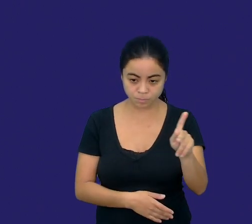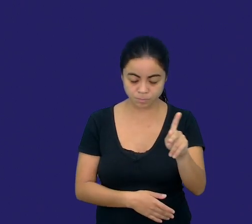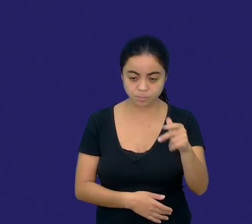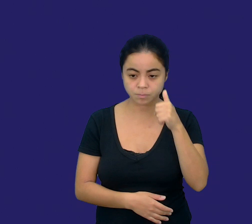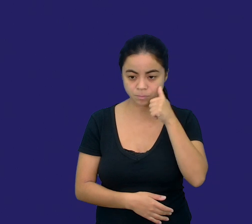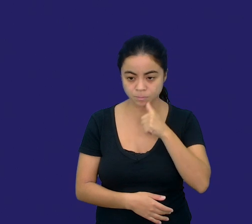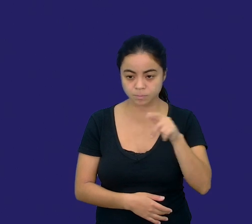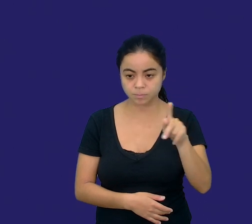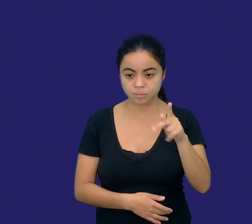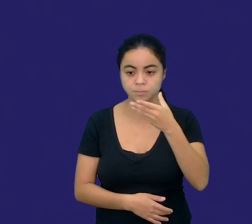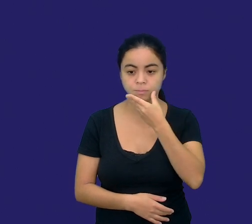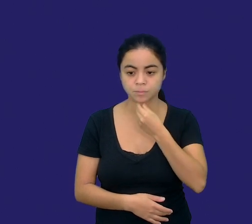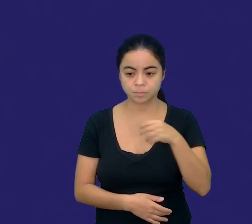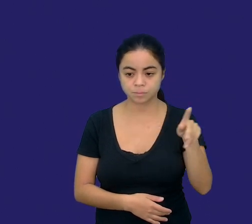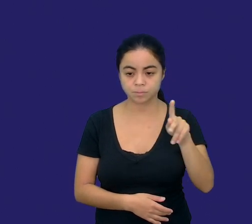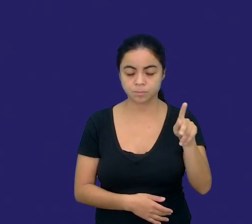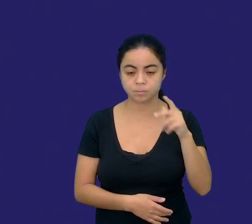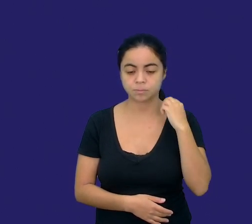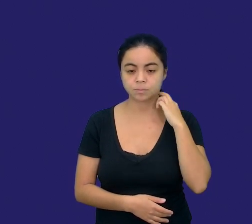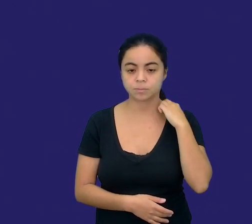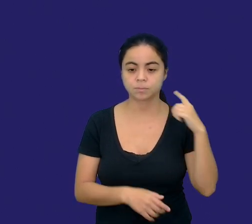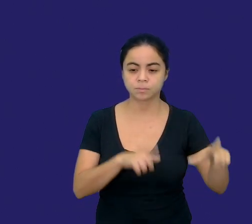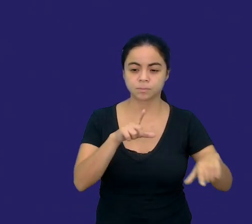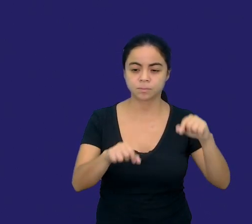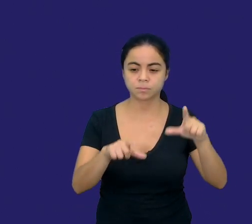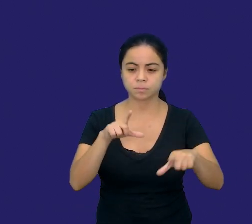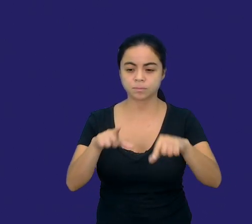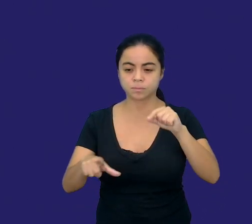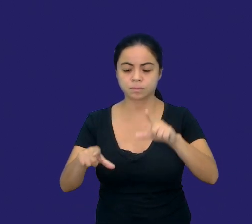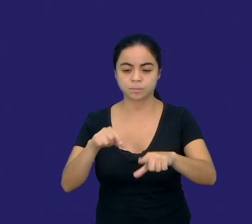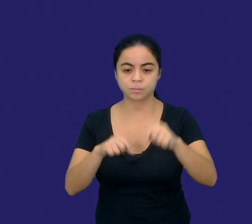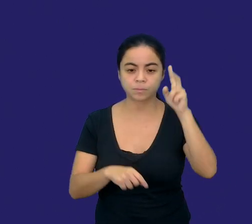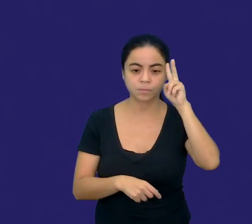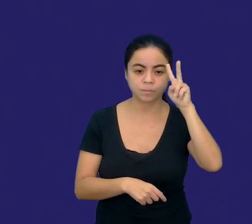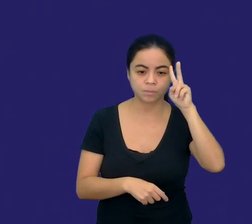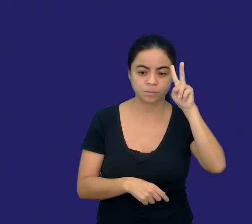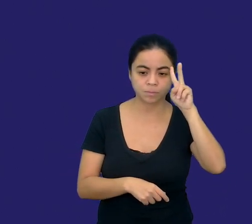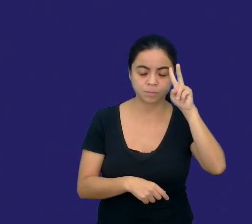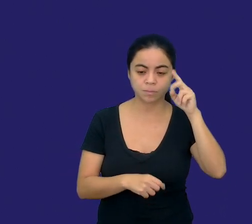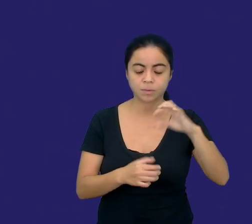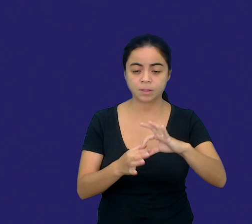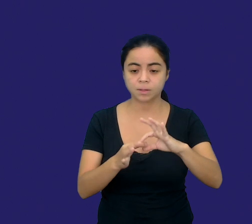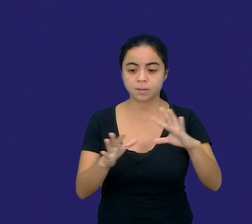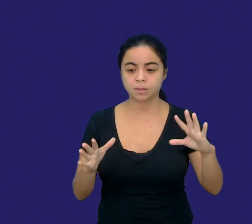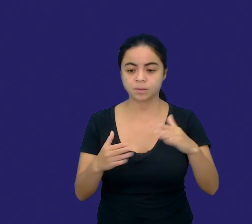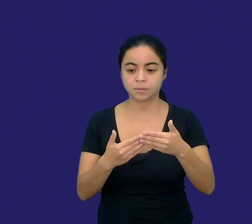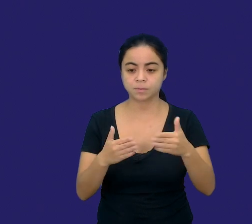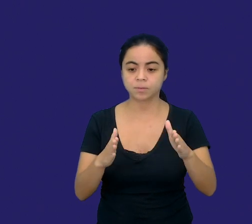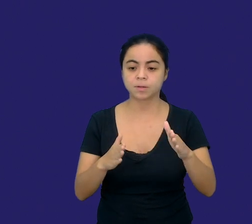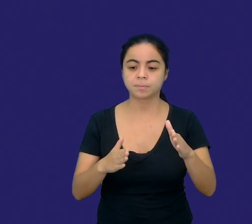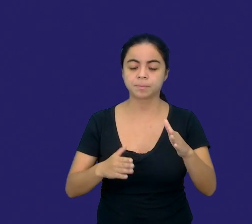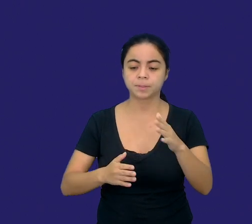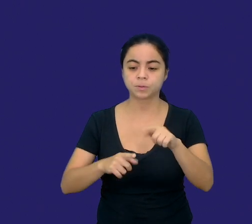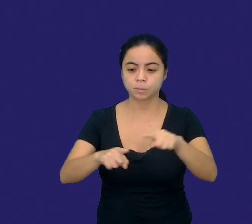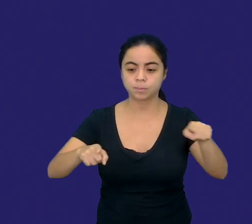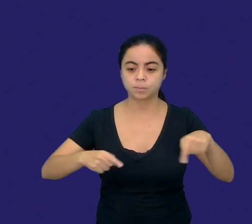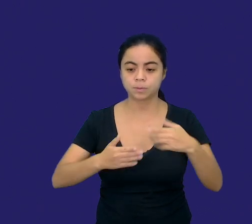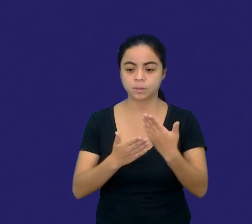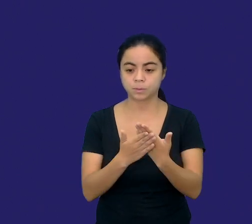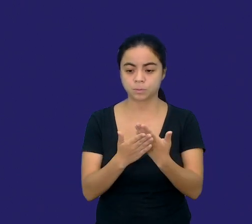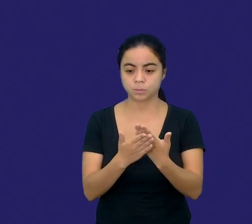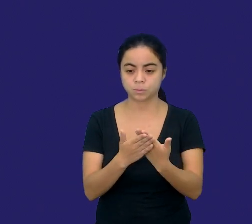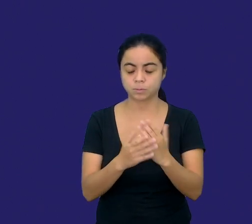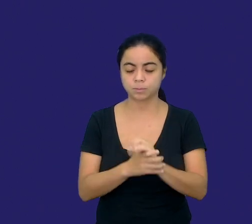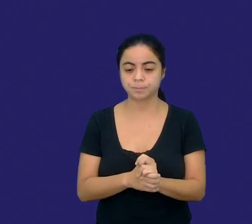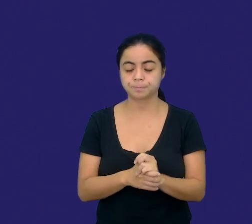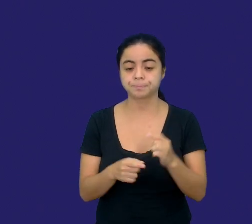professora, selecionar um acervo de contos tradicionais para deixar disponível para a turma. pois será feita, né,